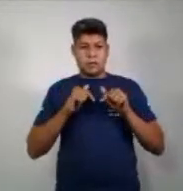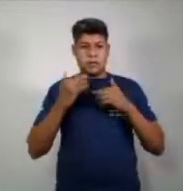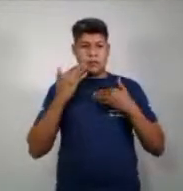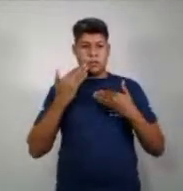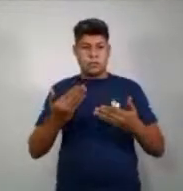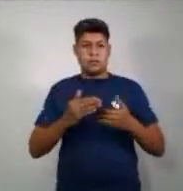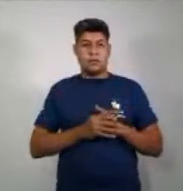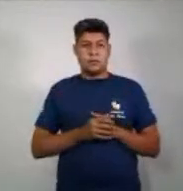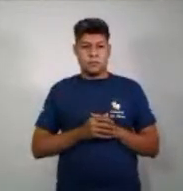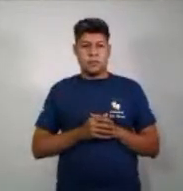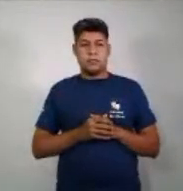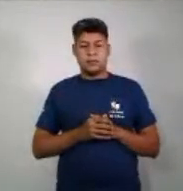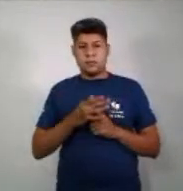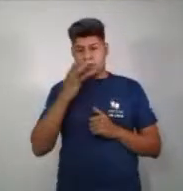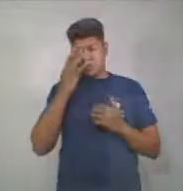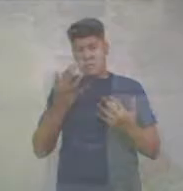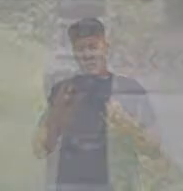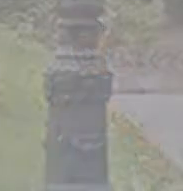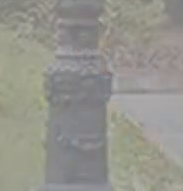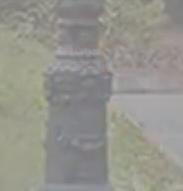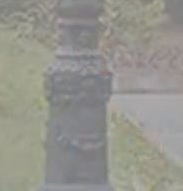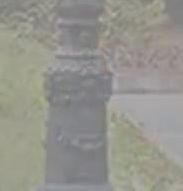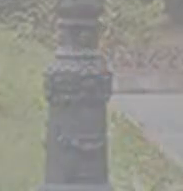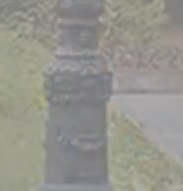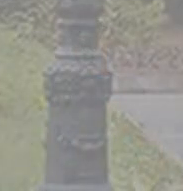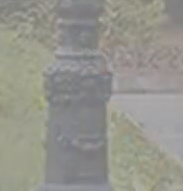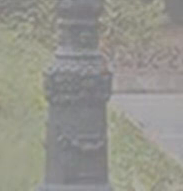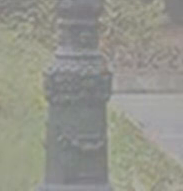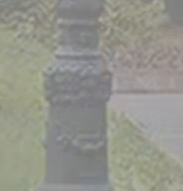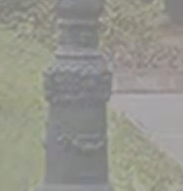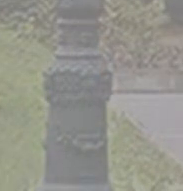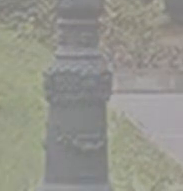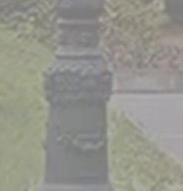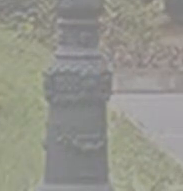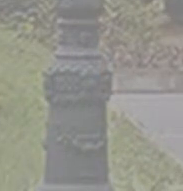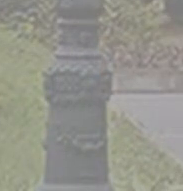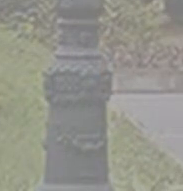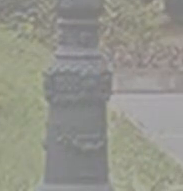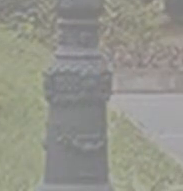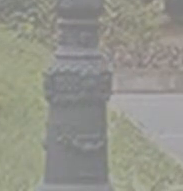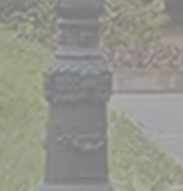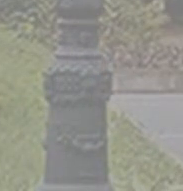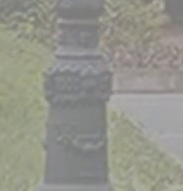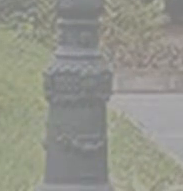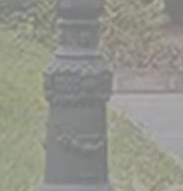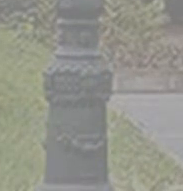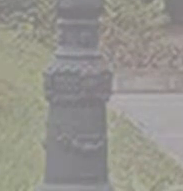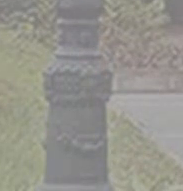público que assistiu até agora. Boa noite. Isso. Josélia arrasa sempre. Obrigada. Tchau, querida.